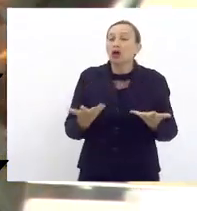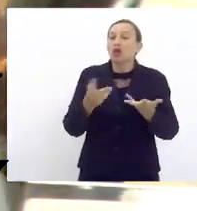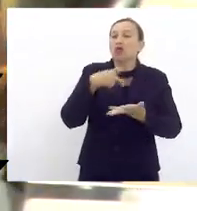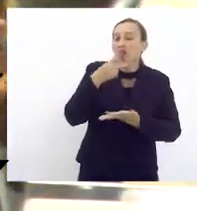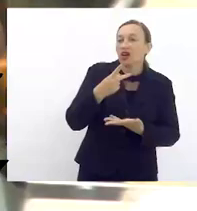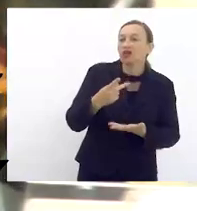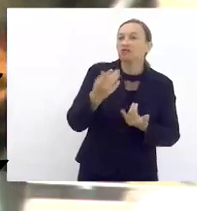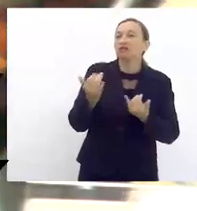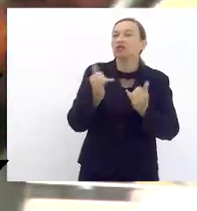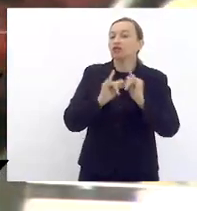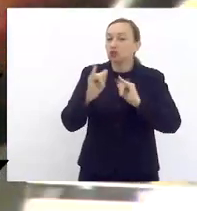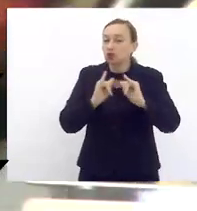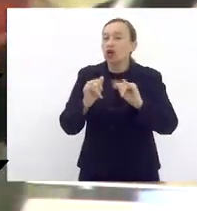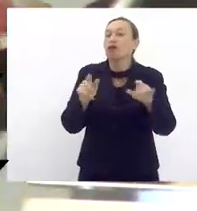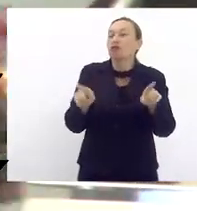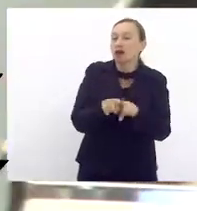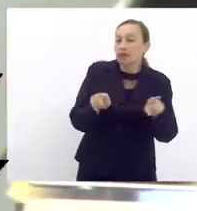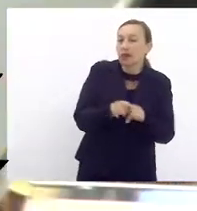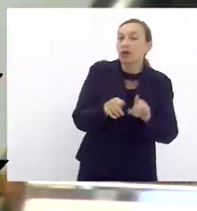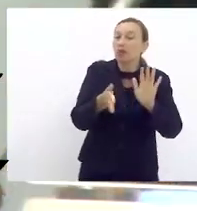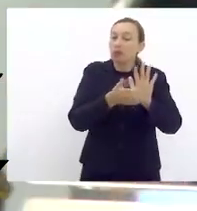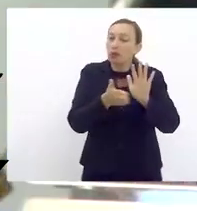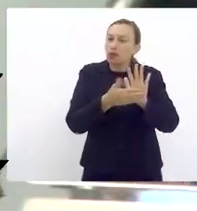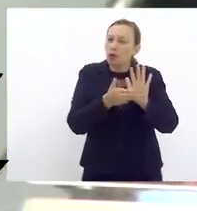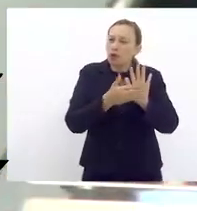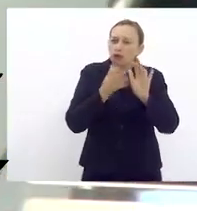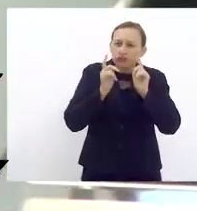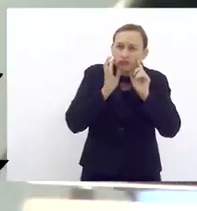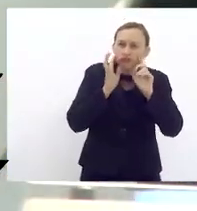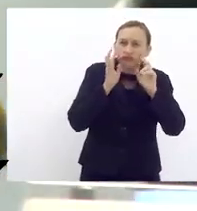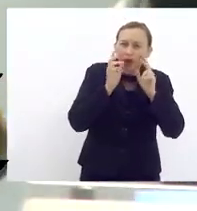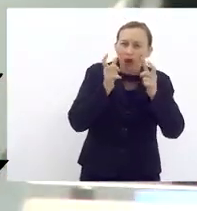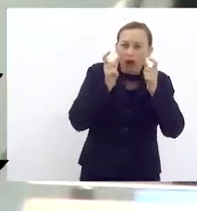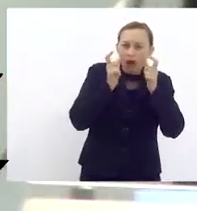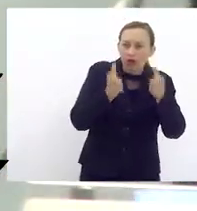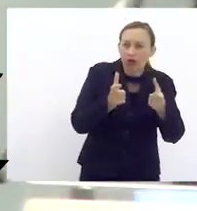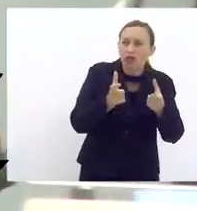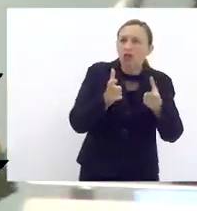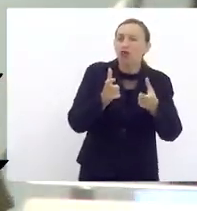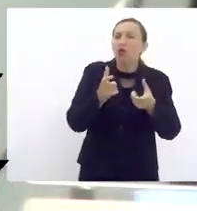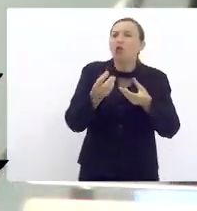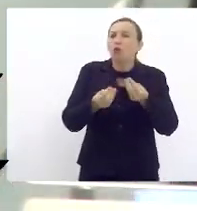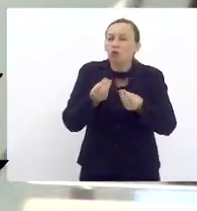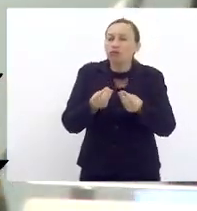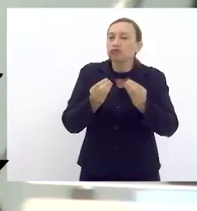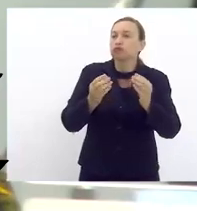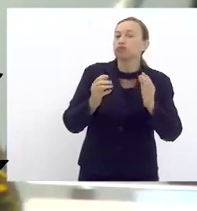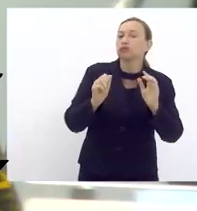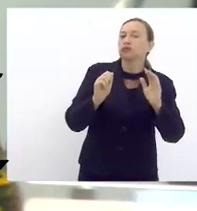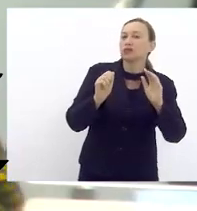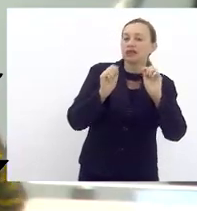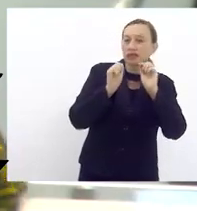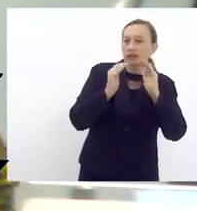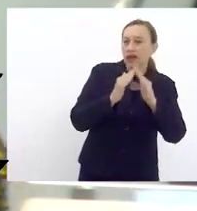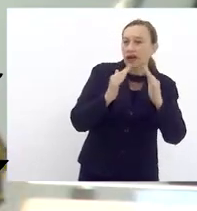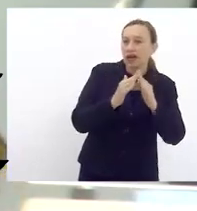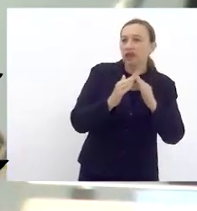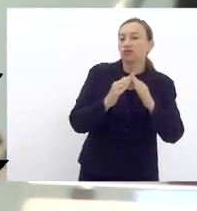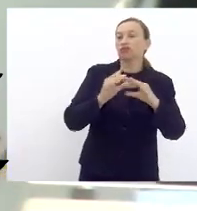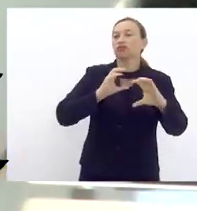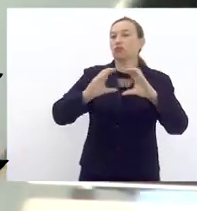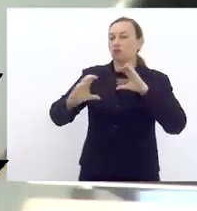questão das notícias eu queria também propor que a gente pudesse atentar de que forma essa casa configura sua própria comunicação